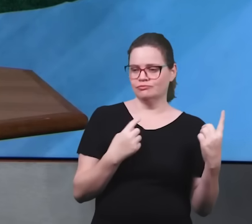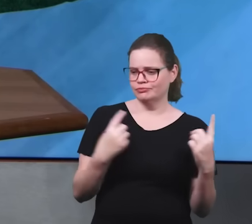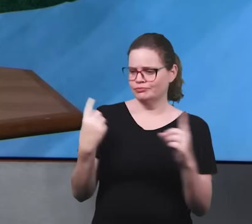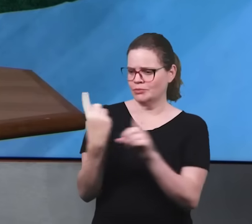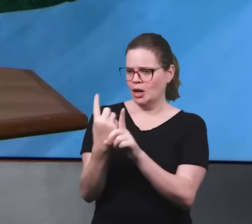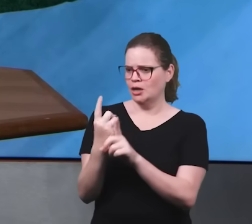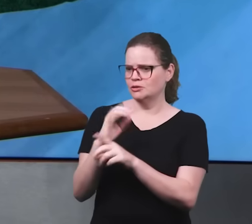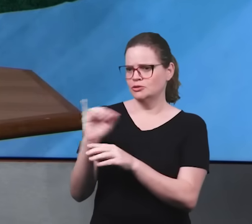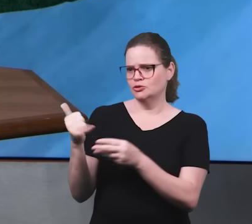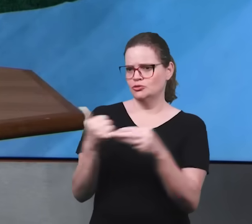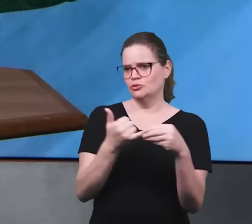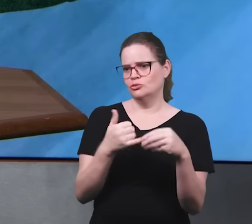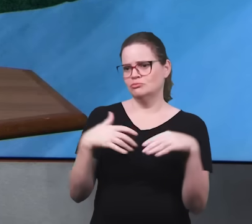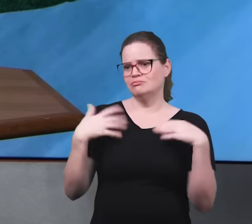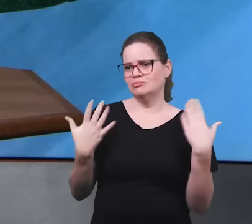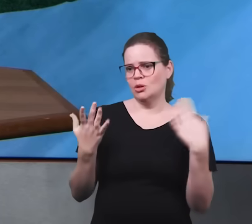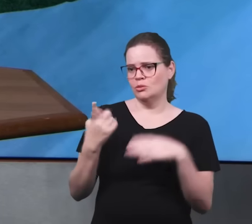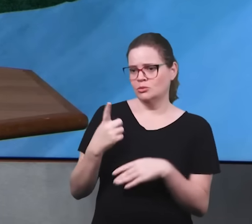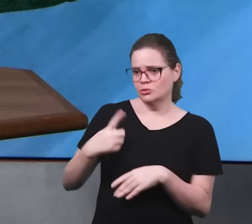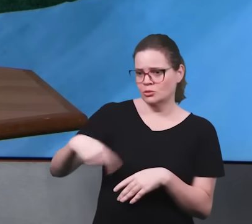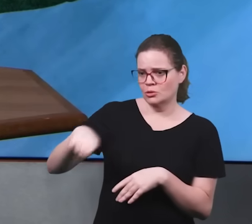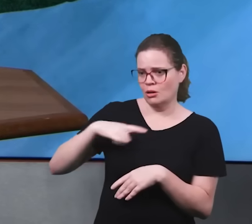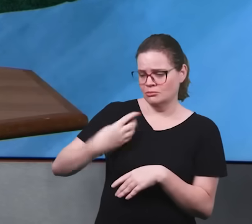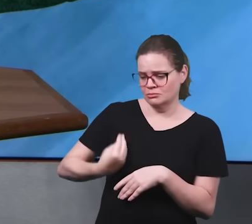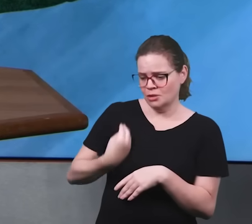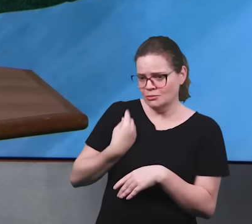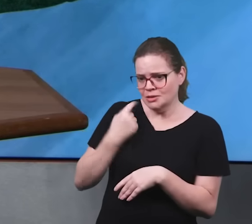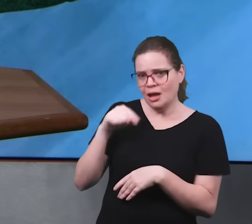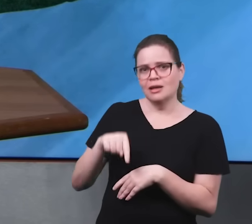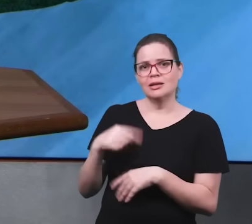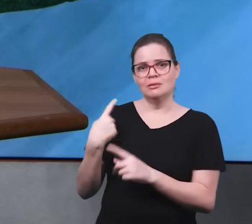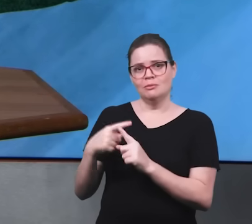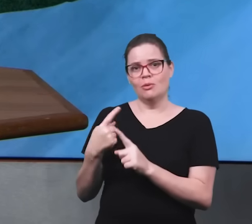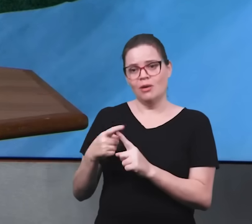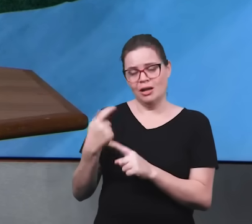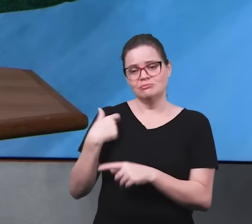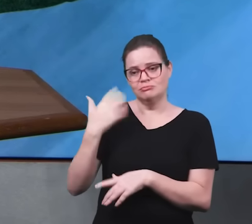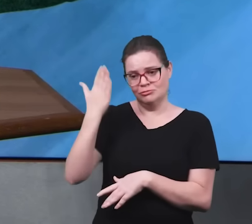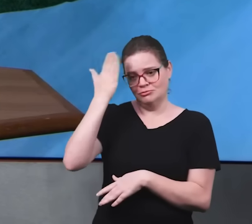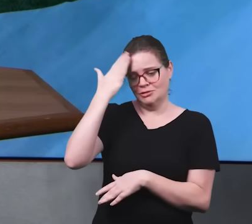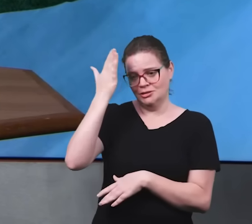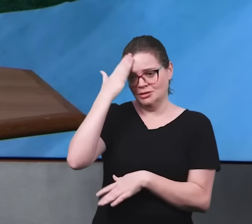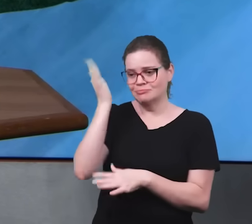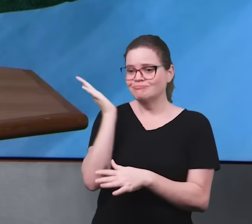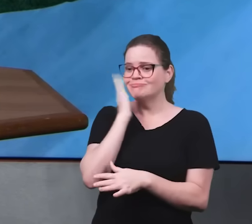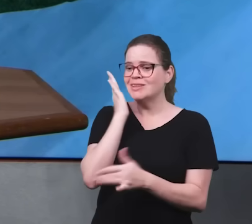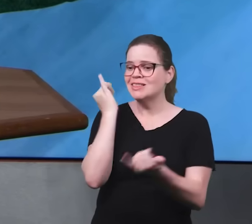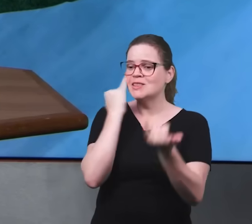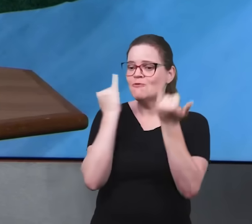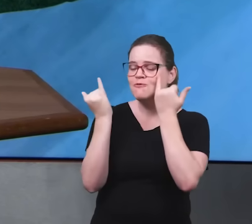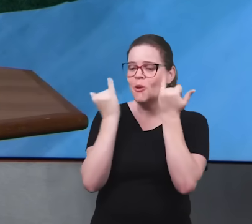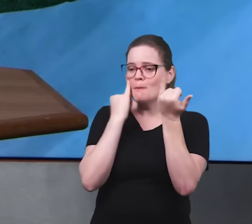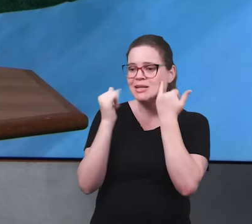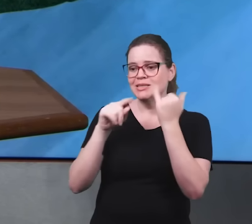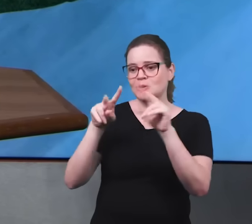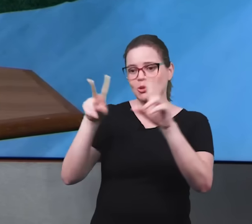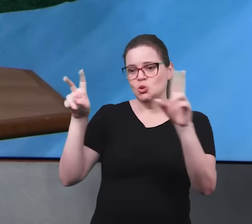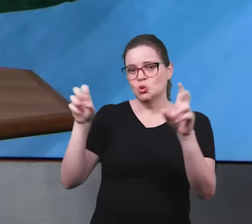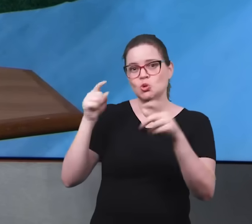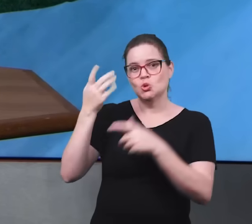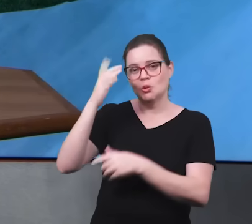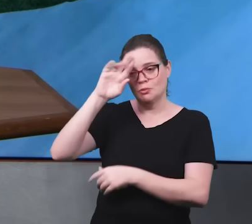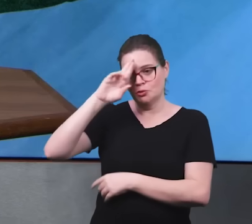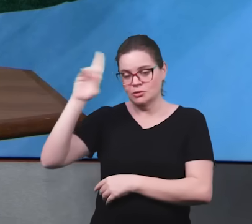a Josué, disseram: ó, nós viemos aqui, Josué, por causa do Senhor. Não viemos por causa do medo do exército de Israel,